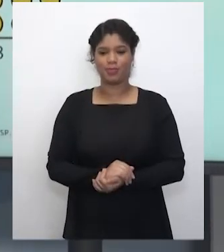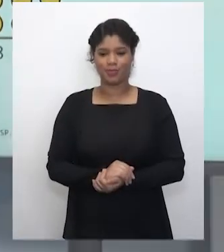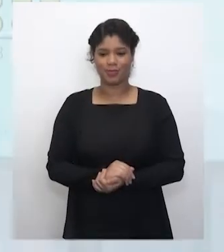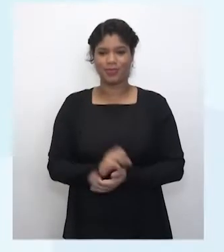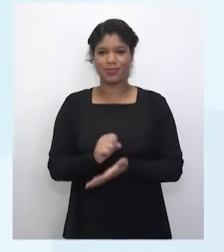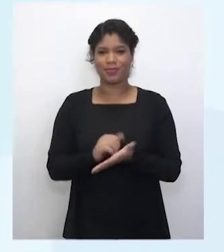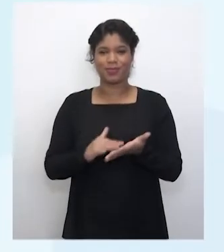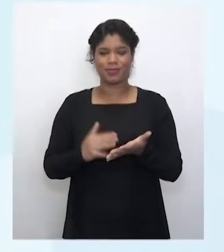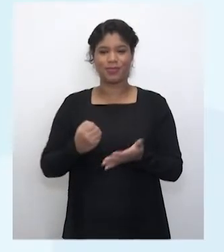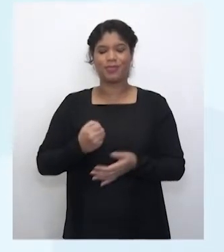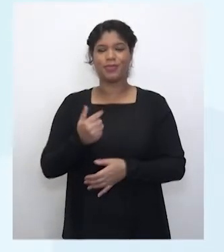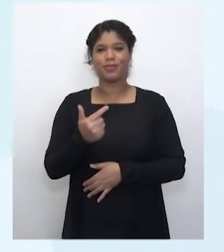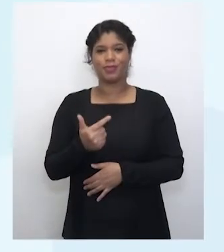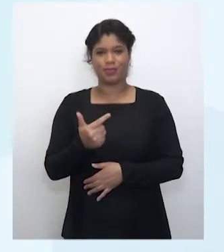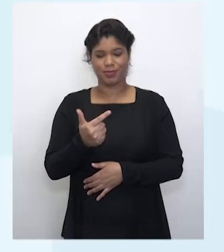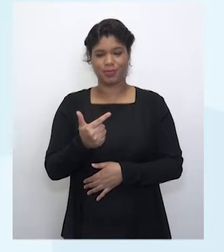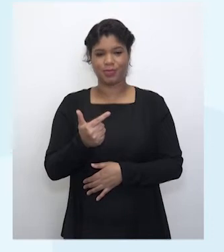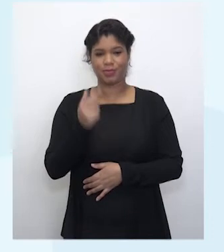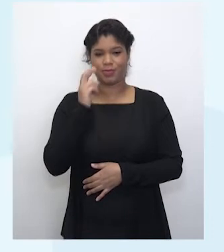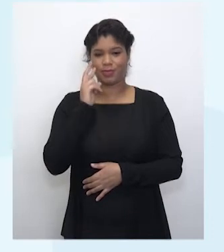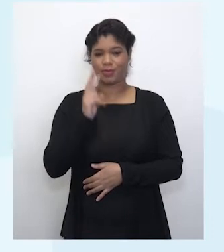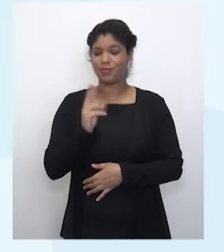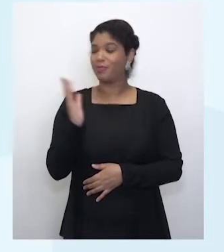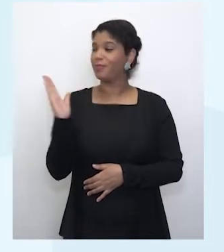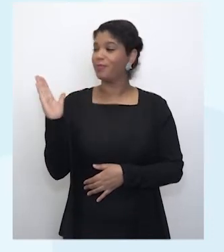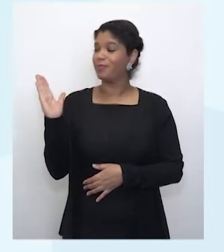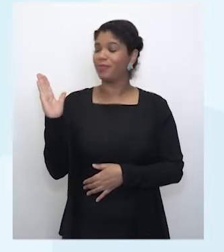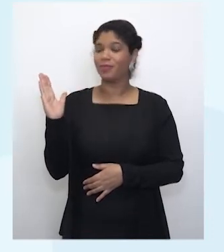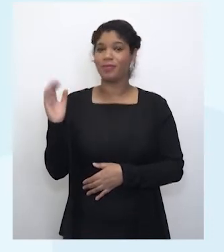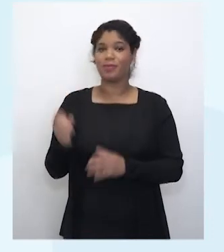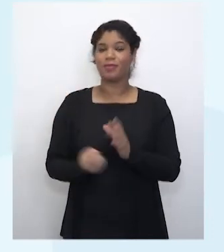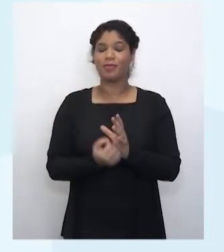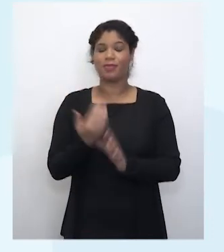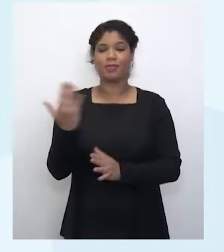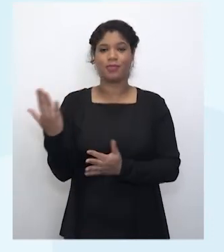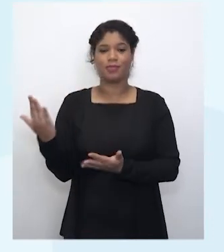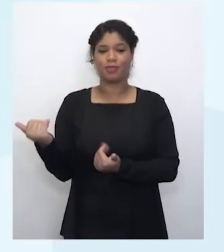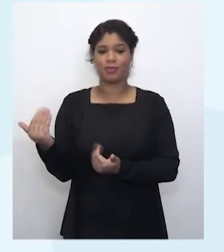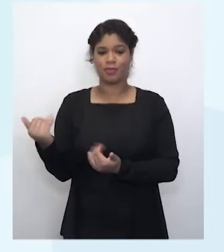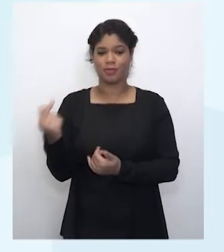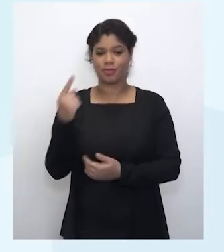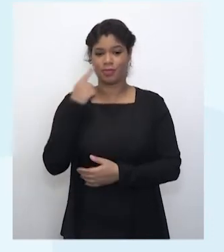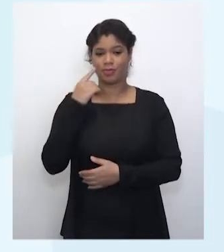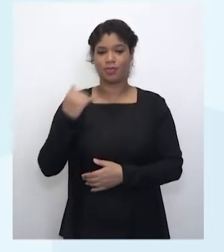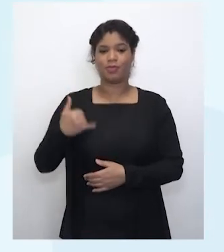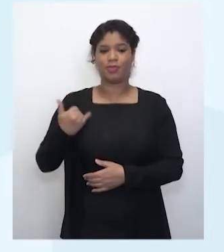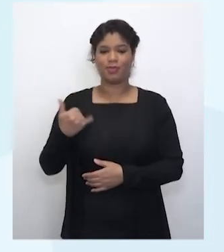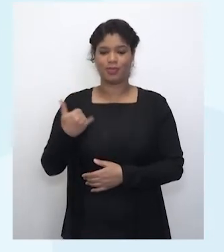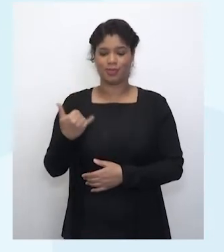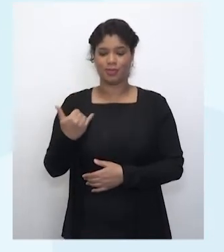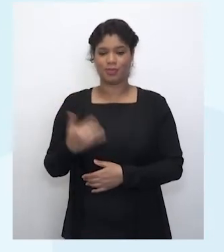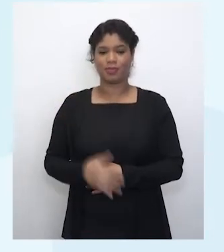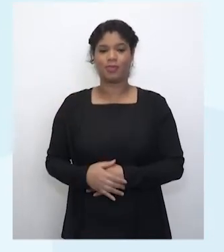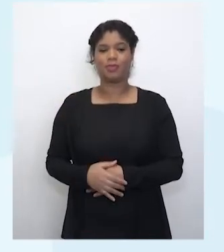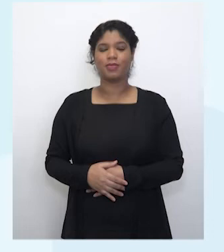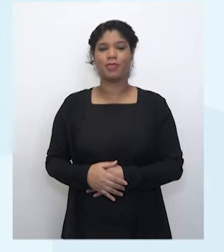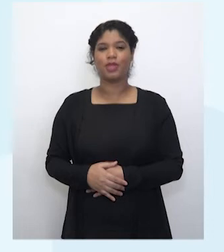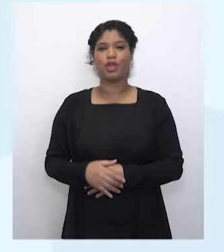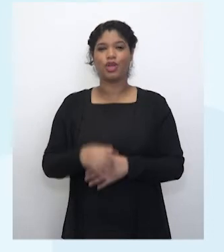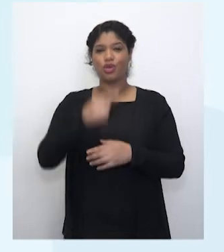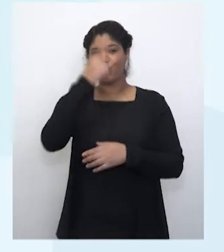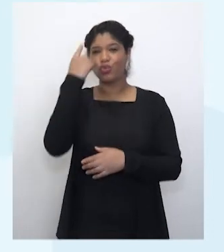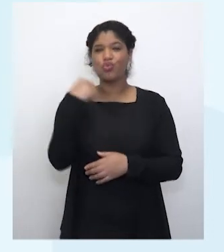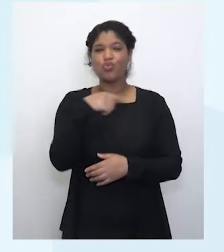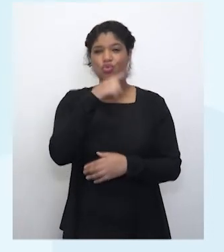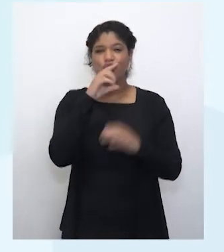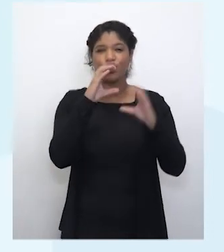atividade número 2, observe a quantidade de jovens por idade. Cada carinha